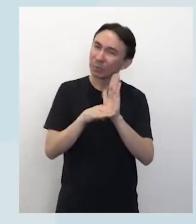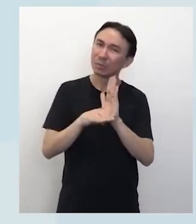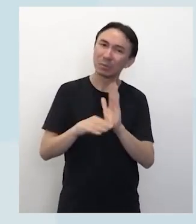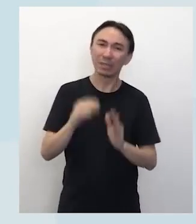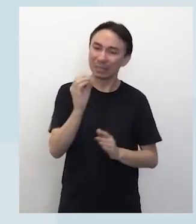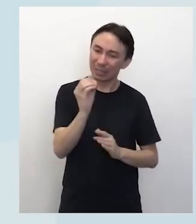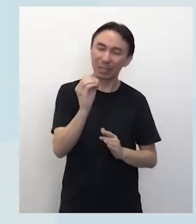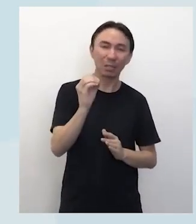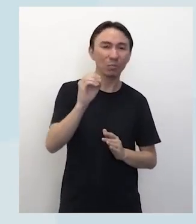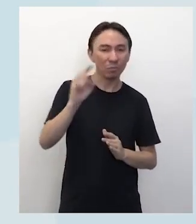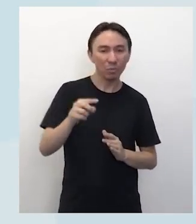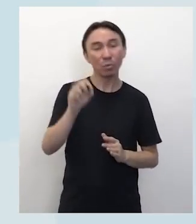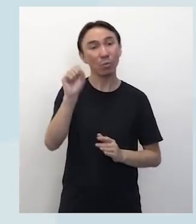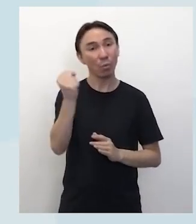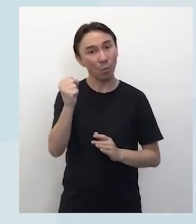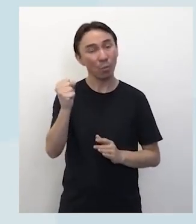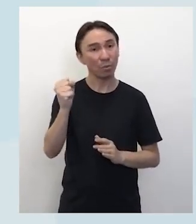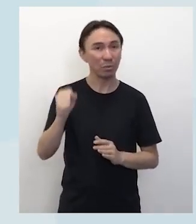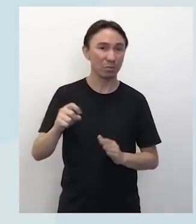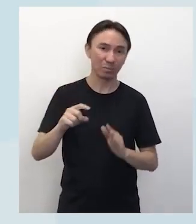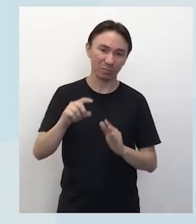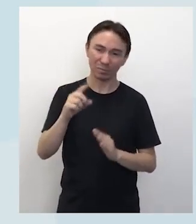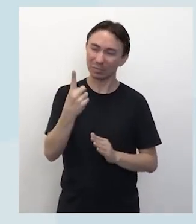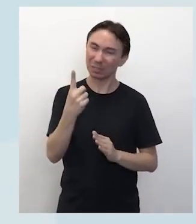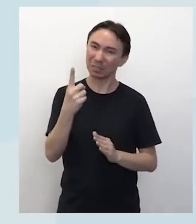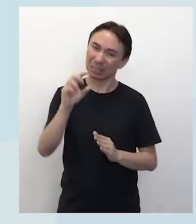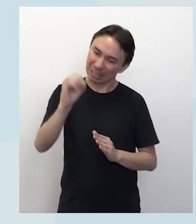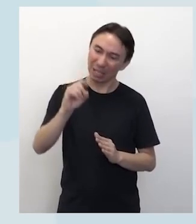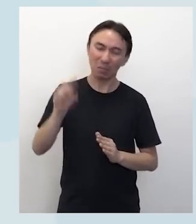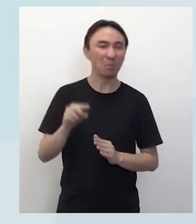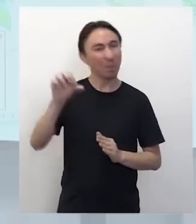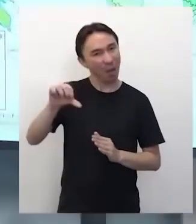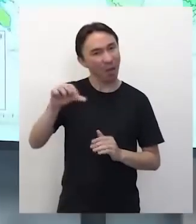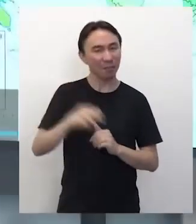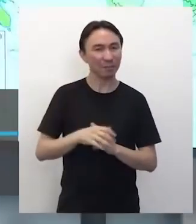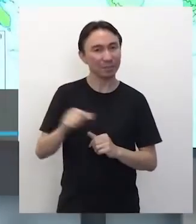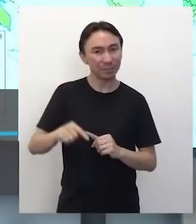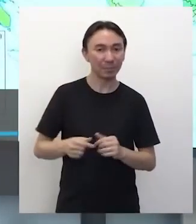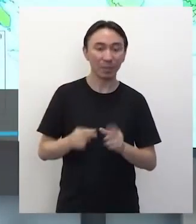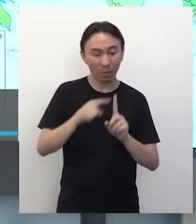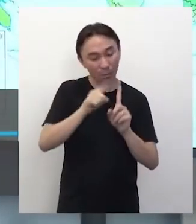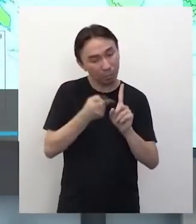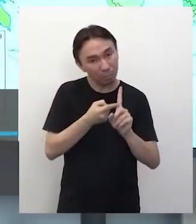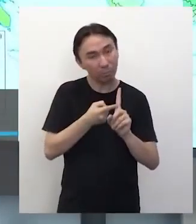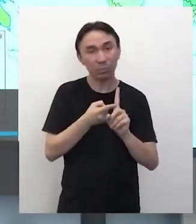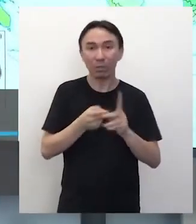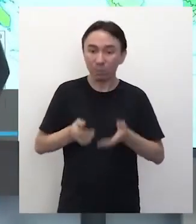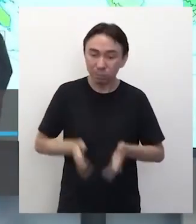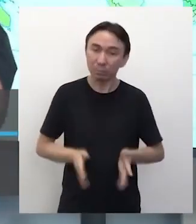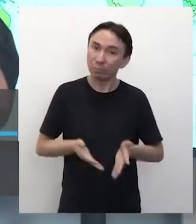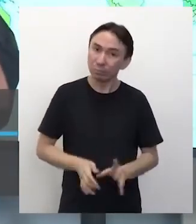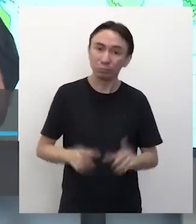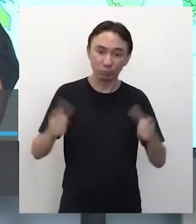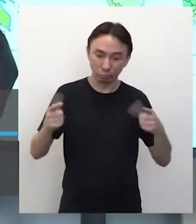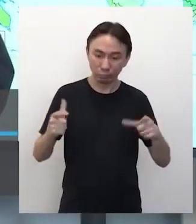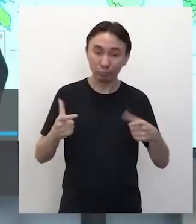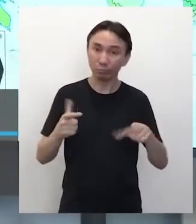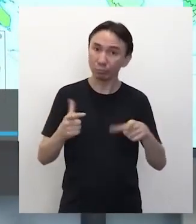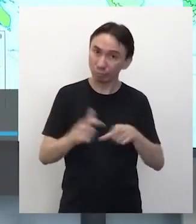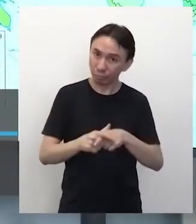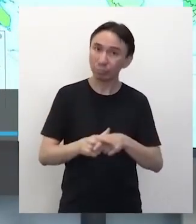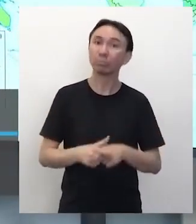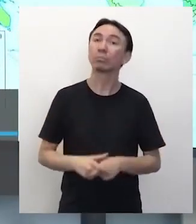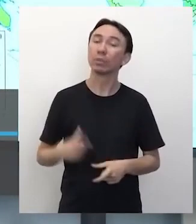porque a taxa de fertilidade aqui no Brasil e a taxa de natalidade também está diminuindo. Né? Então a gente vê, logicamente, que boa